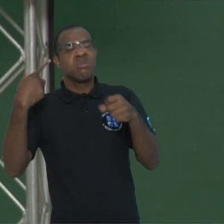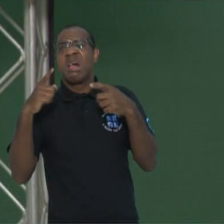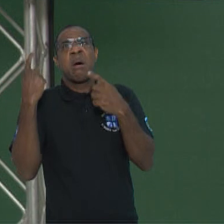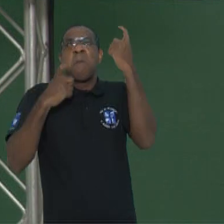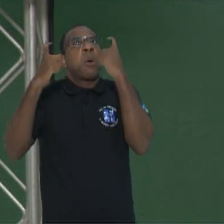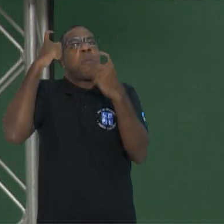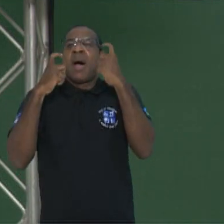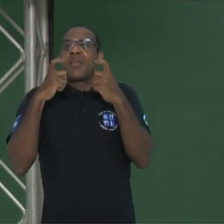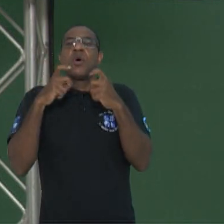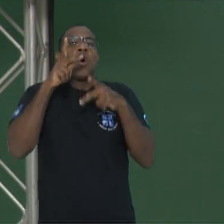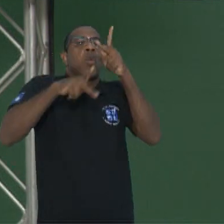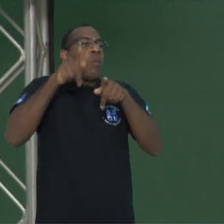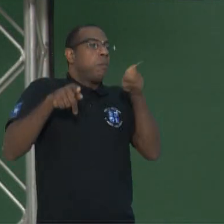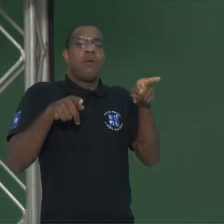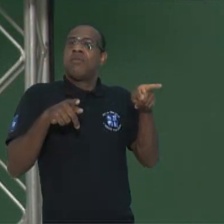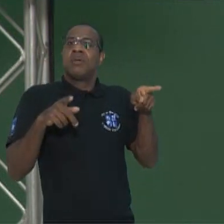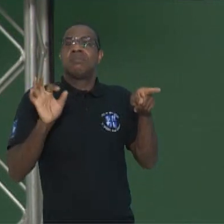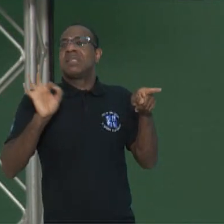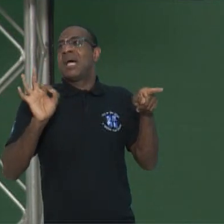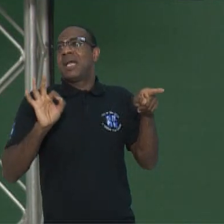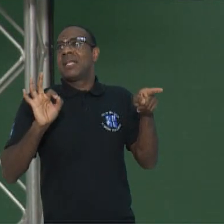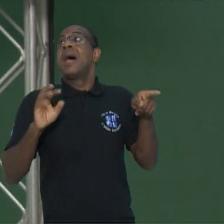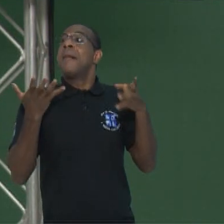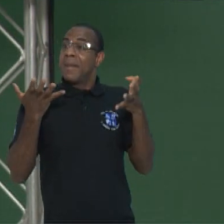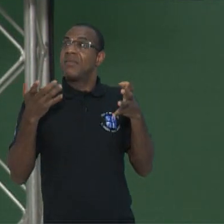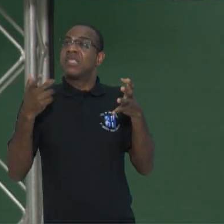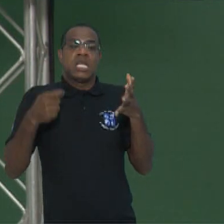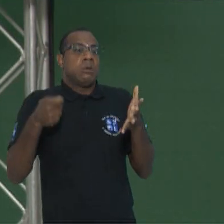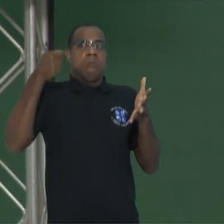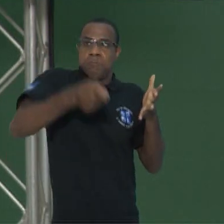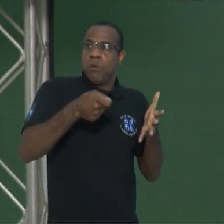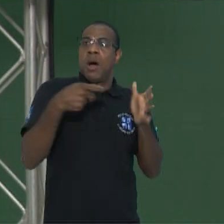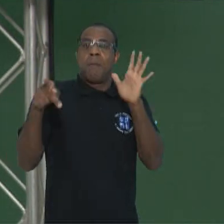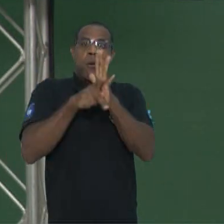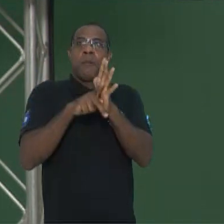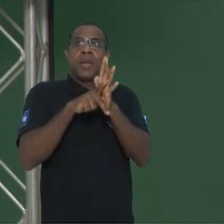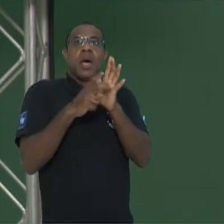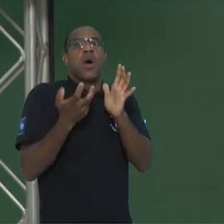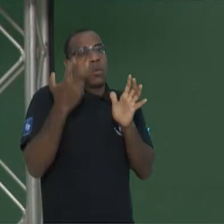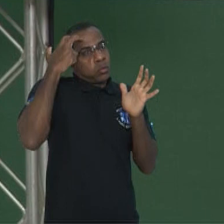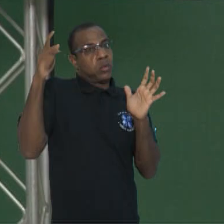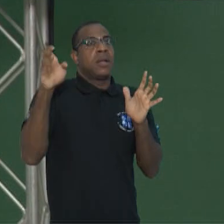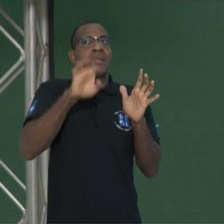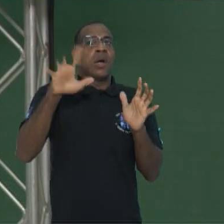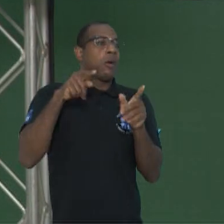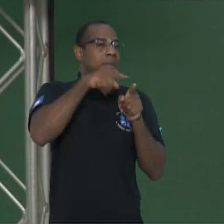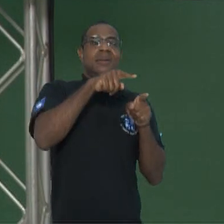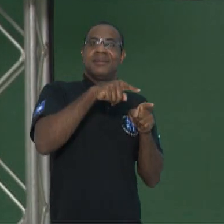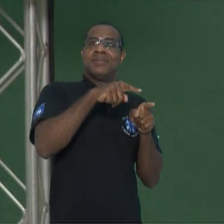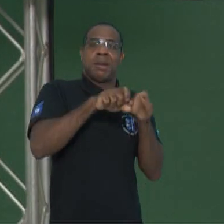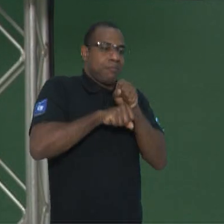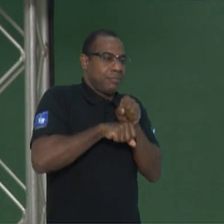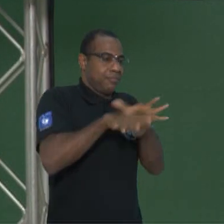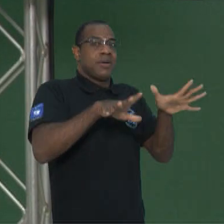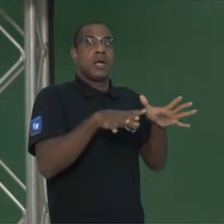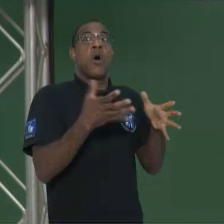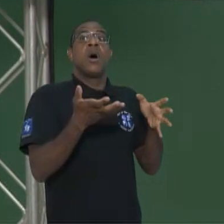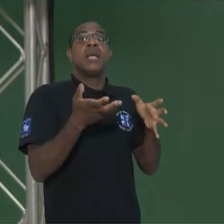dominados, mas sim com impor a sua própria cultura para que ficasse mais fácil a dominação e a exploração das